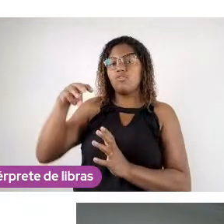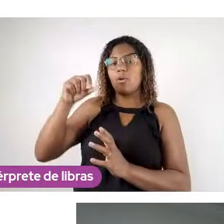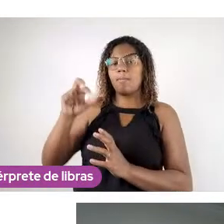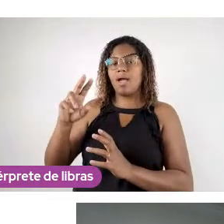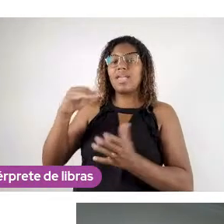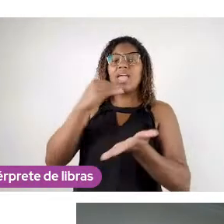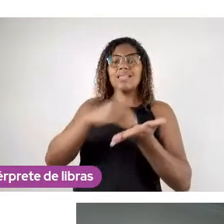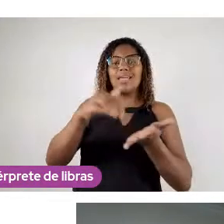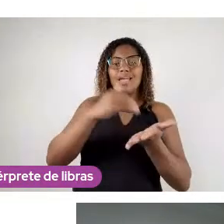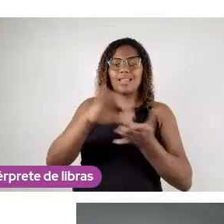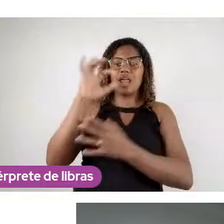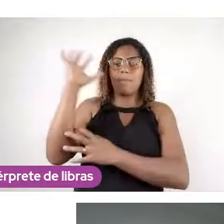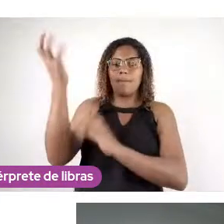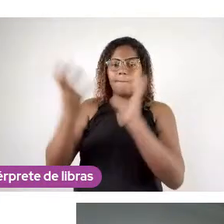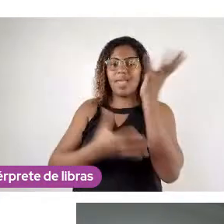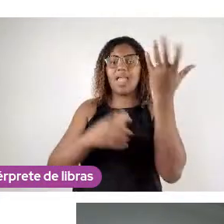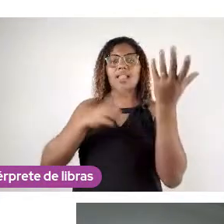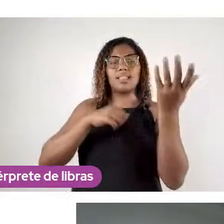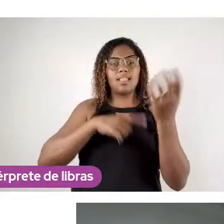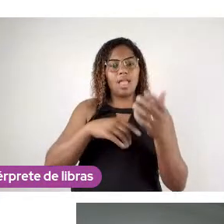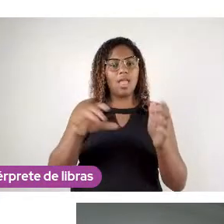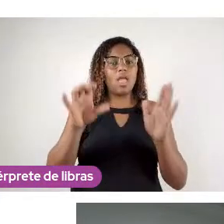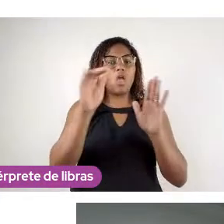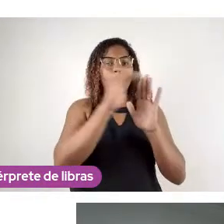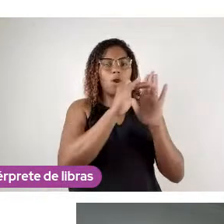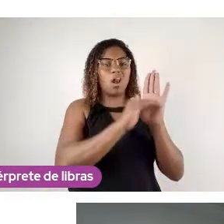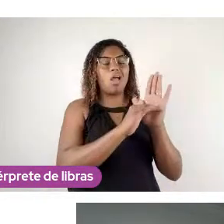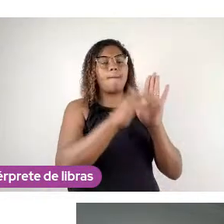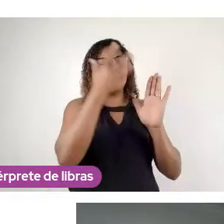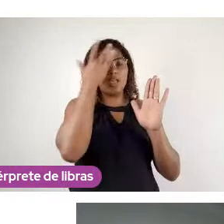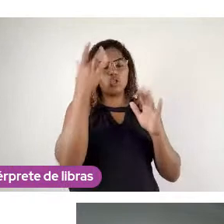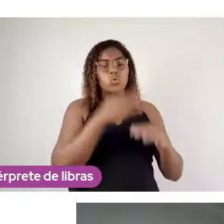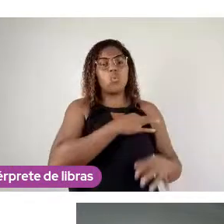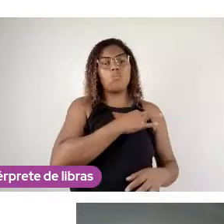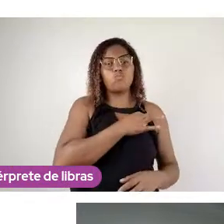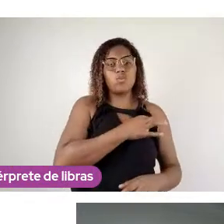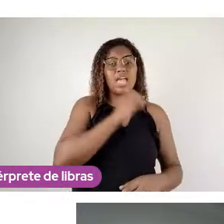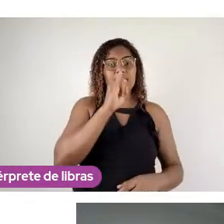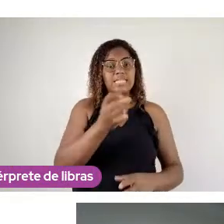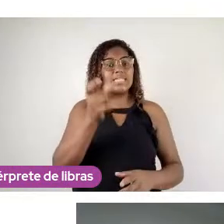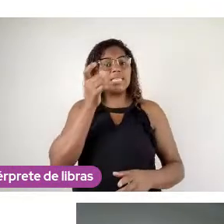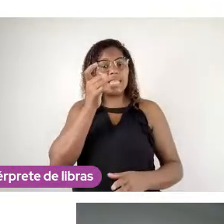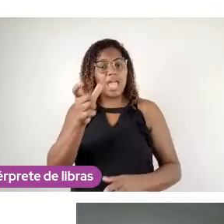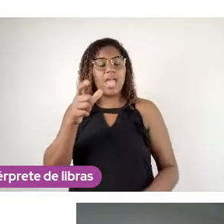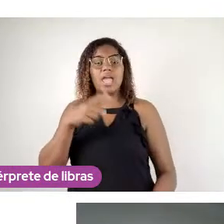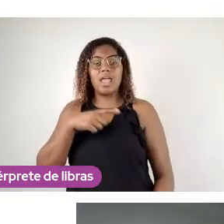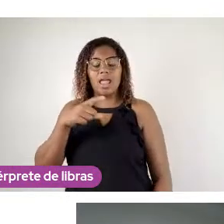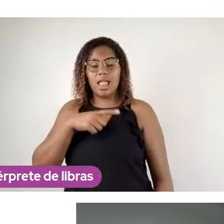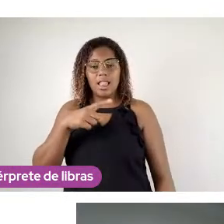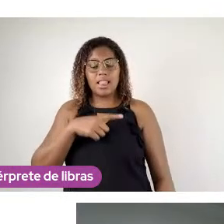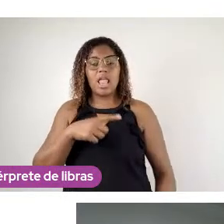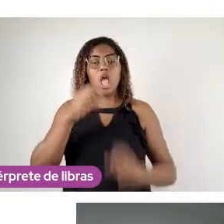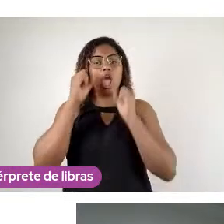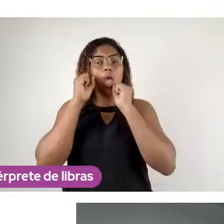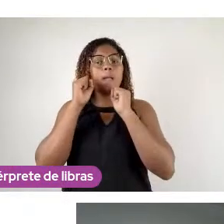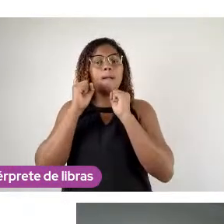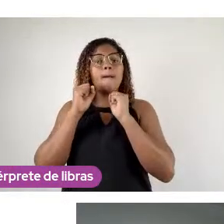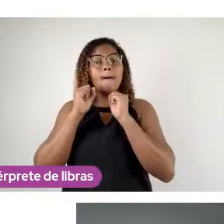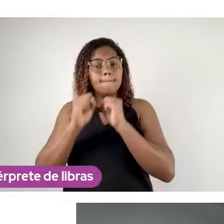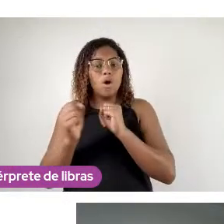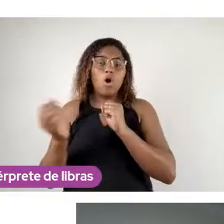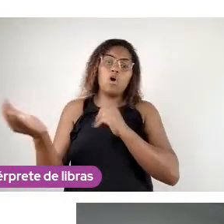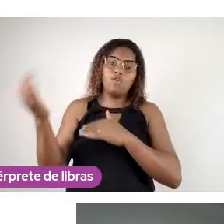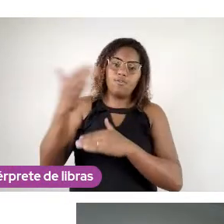Meio Ambiente tem um programa de voluntariado, então quem tiver interesse se voluntaria via Secretaria